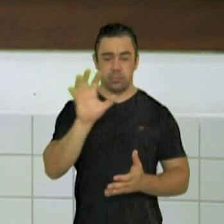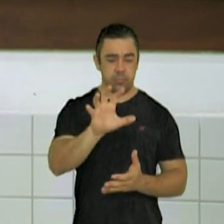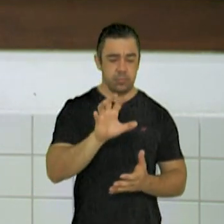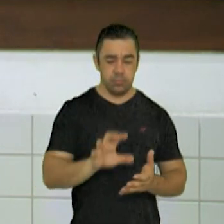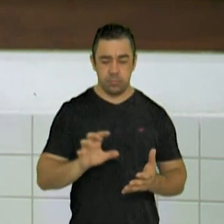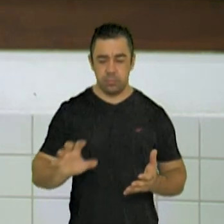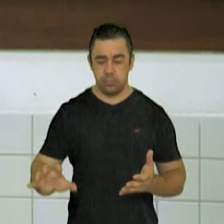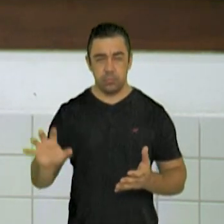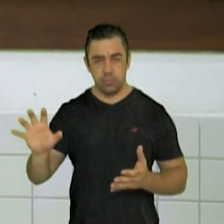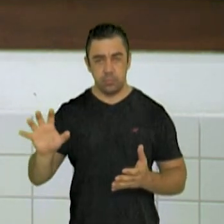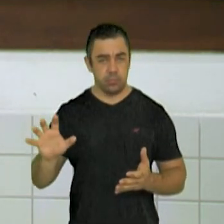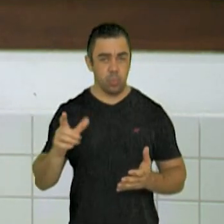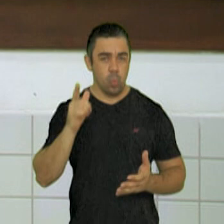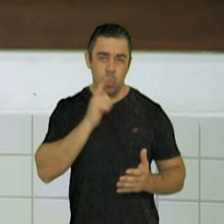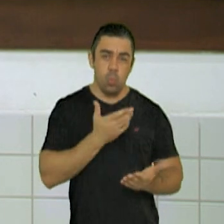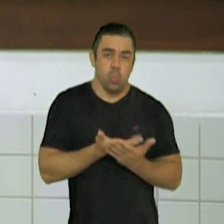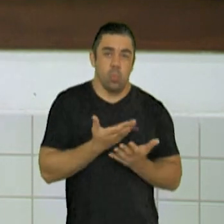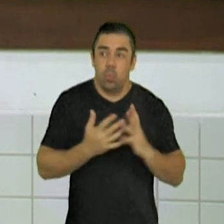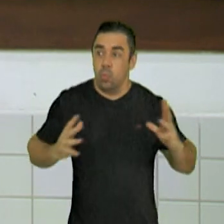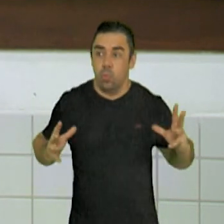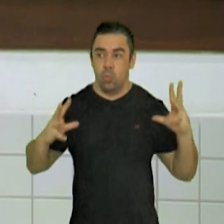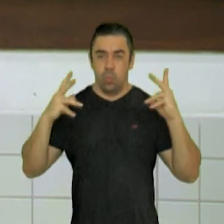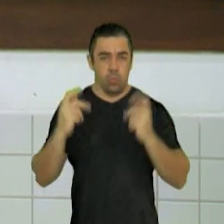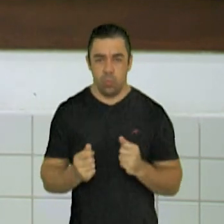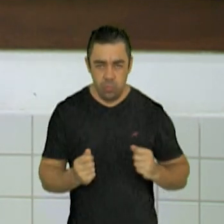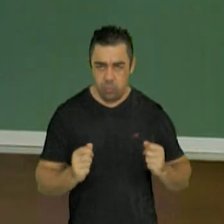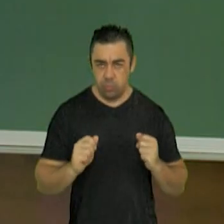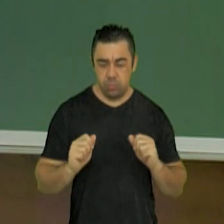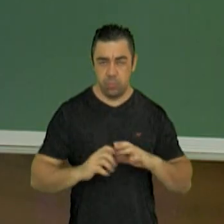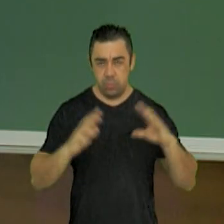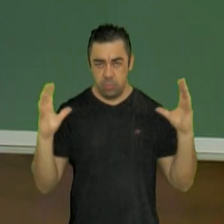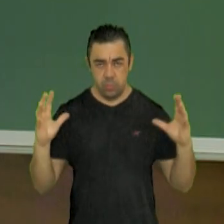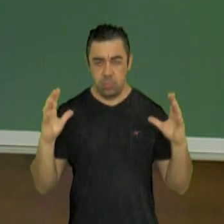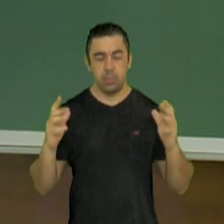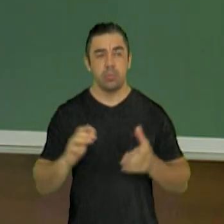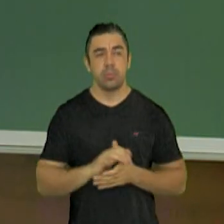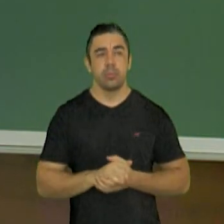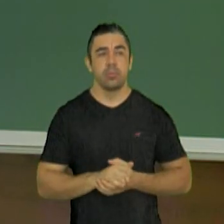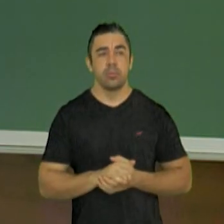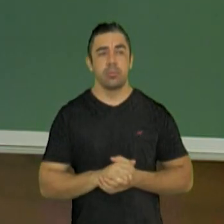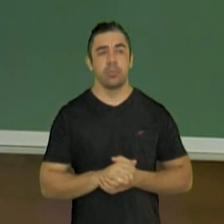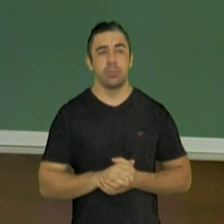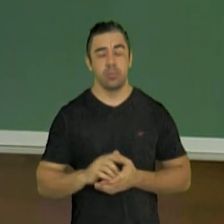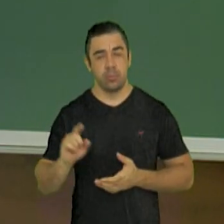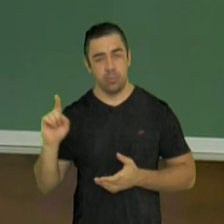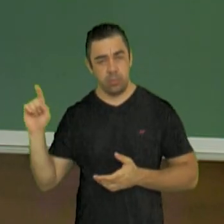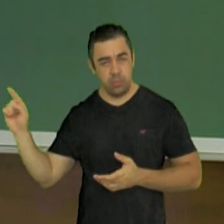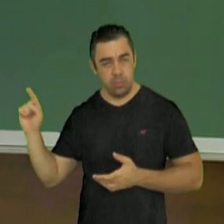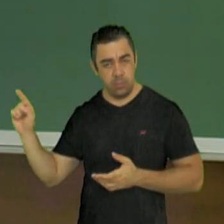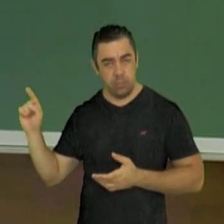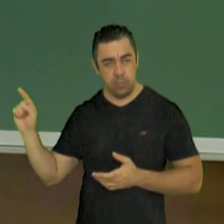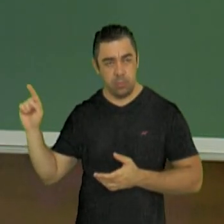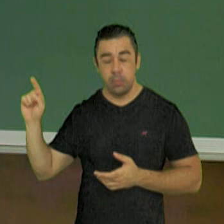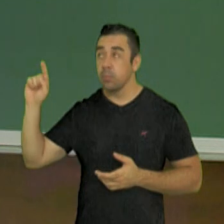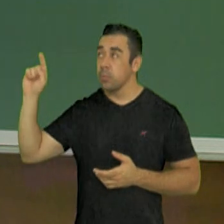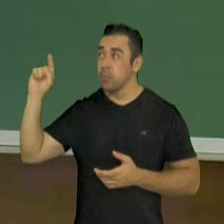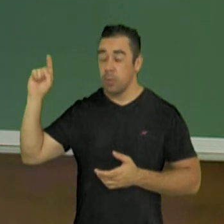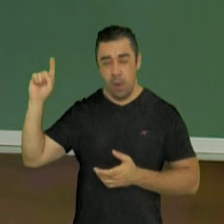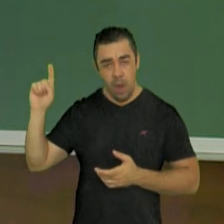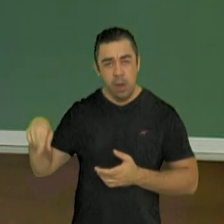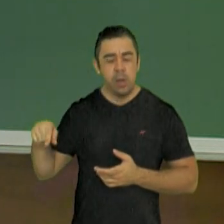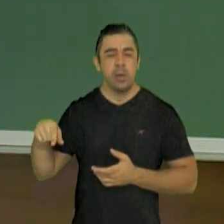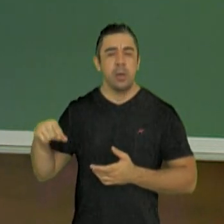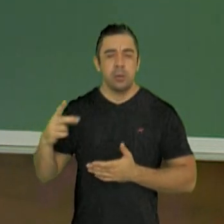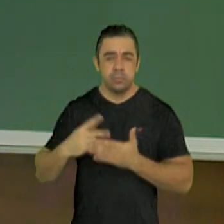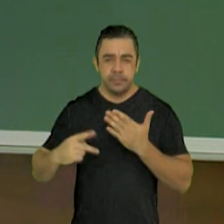regiões, senão a gente não consegue ter uma visão mais aprofundada. A configuração da Ásia Central até o